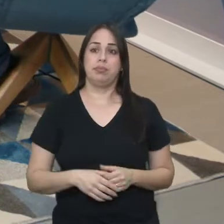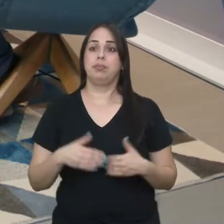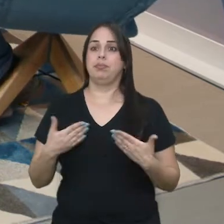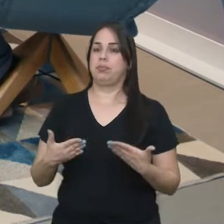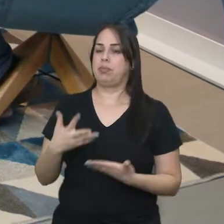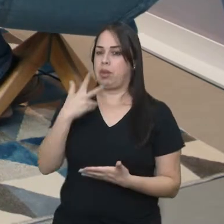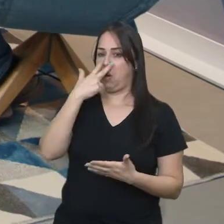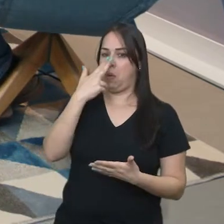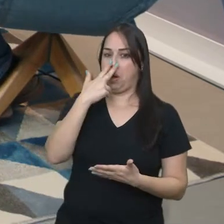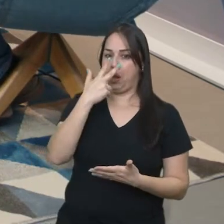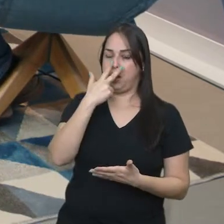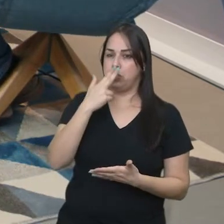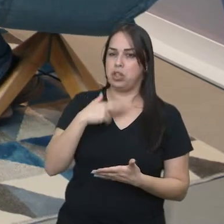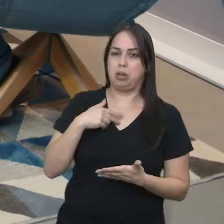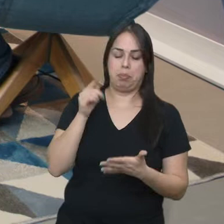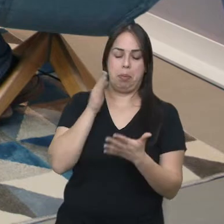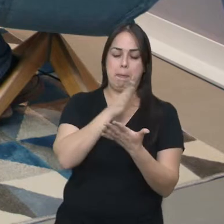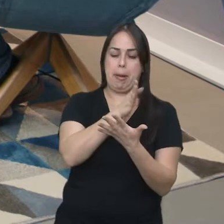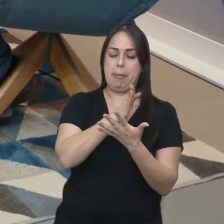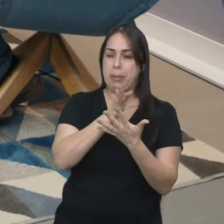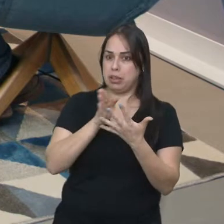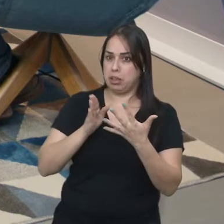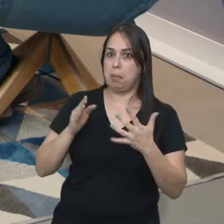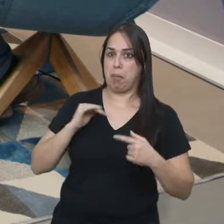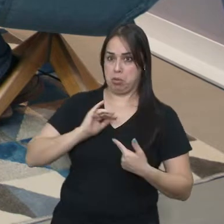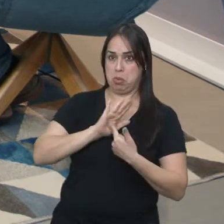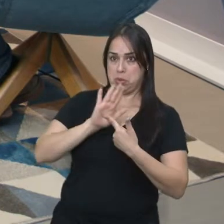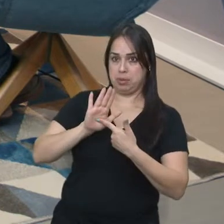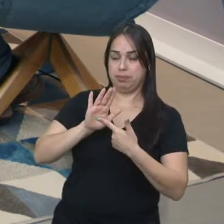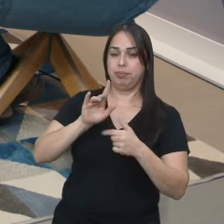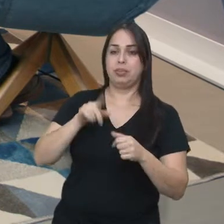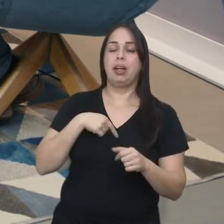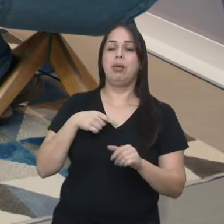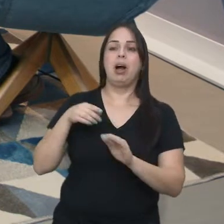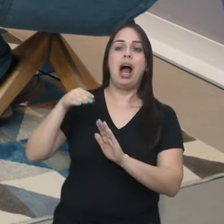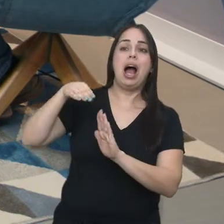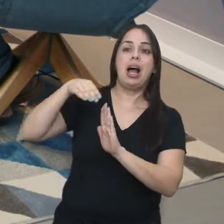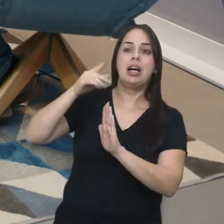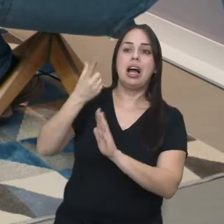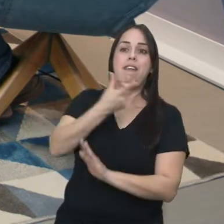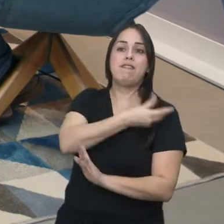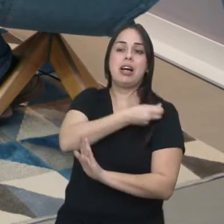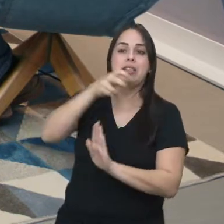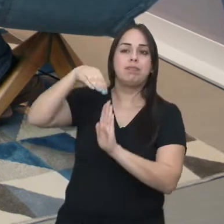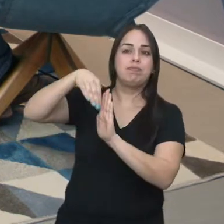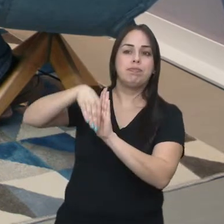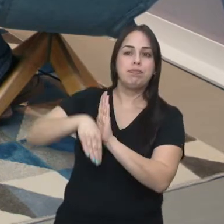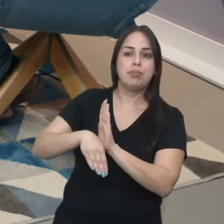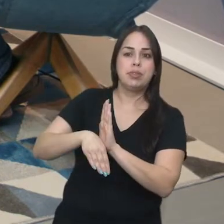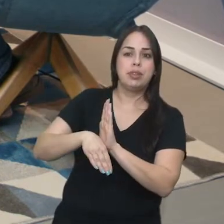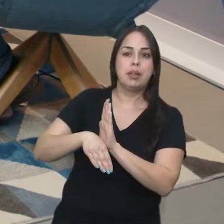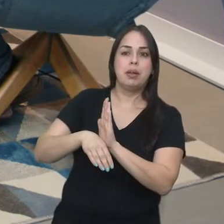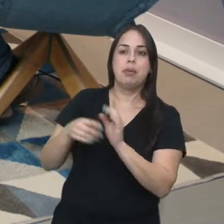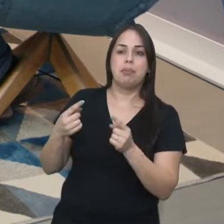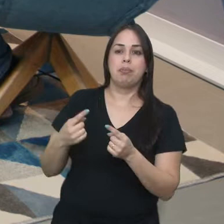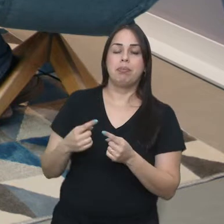alguns fatores que a gente pode colocar aqui e talvez essa queda vacinal seja, de certa maneira,